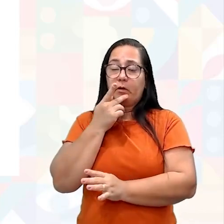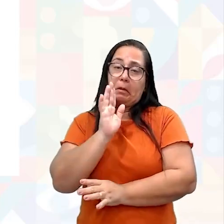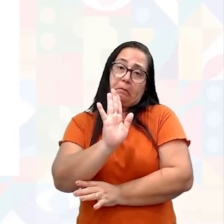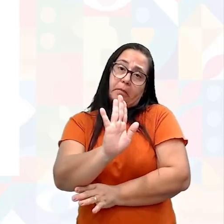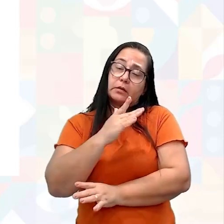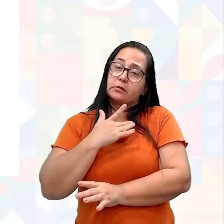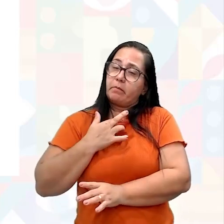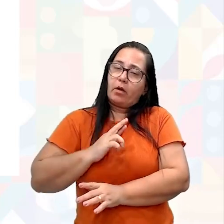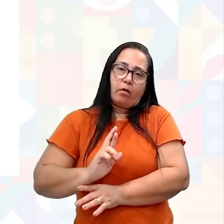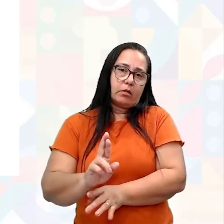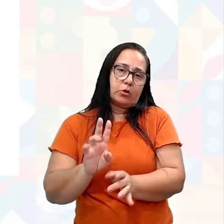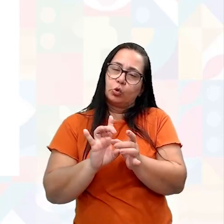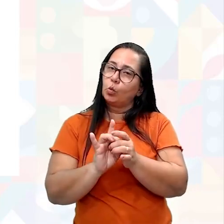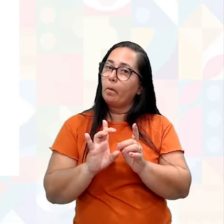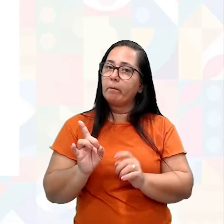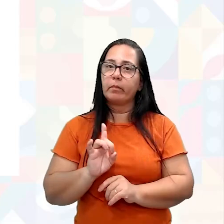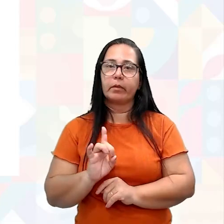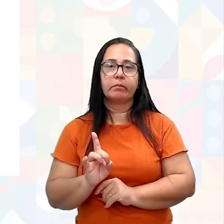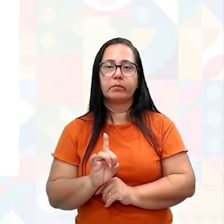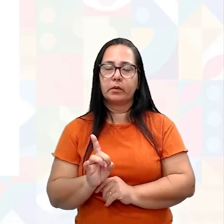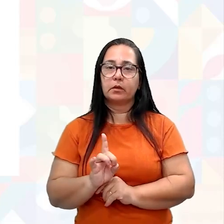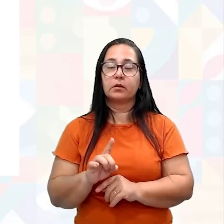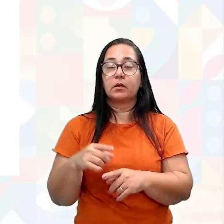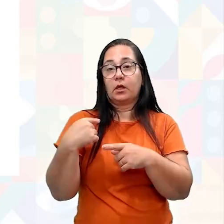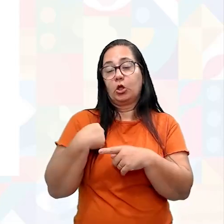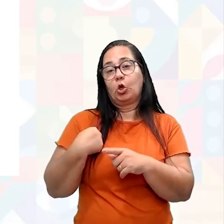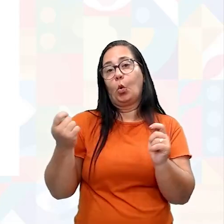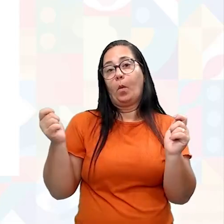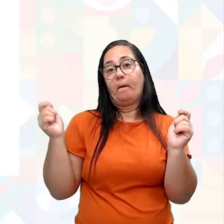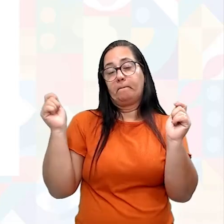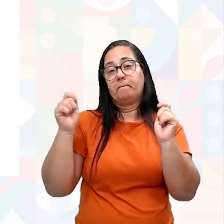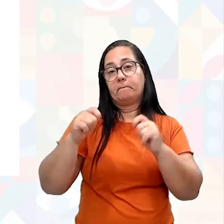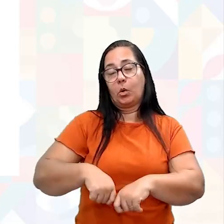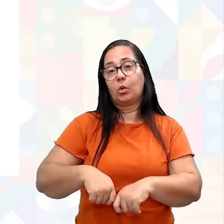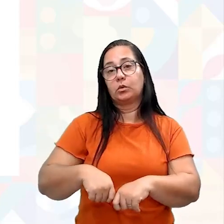minha religião não permite que eu possa